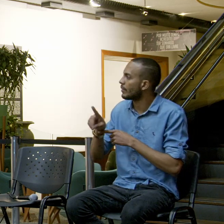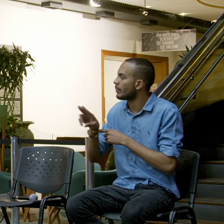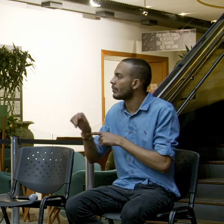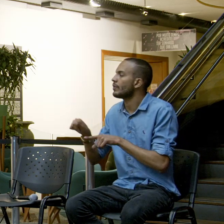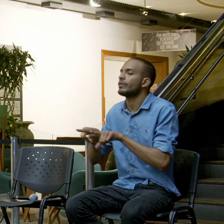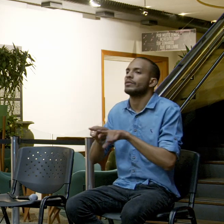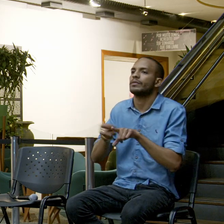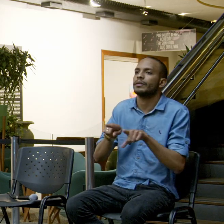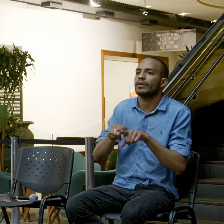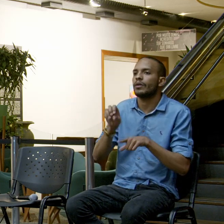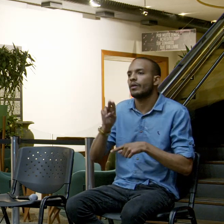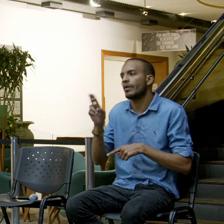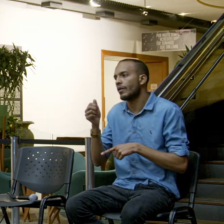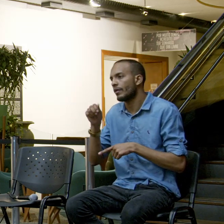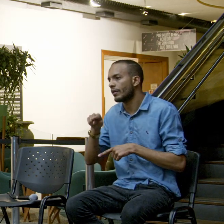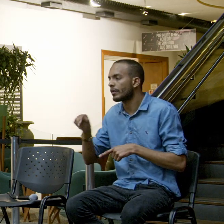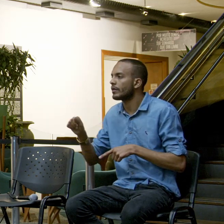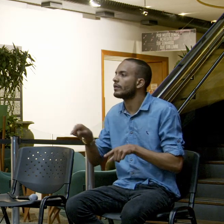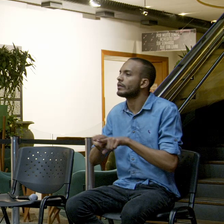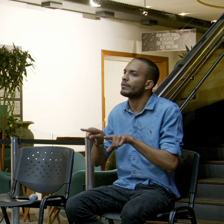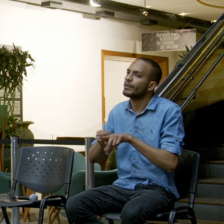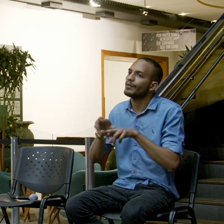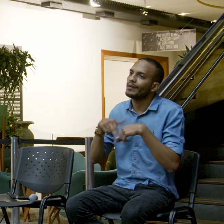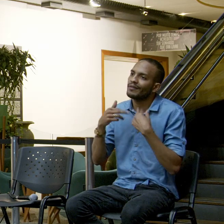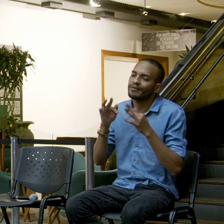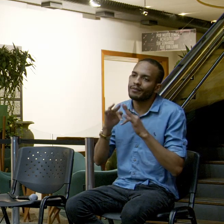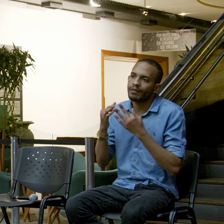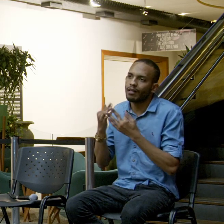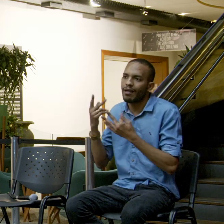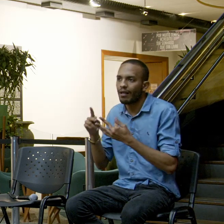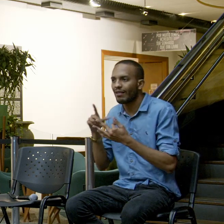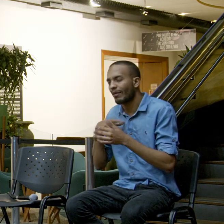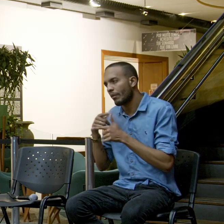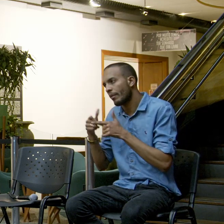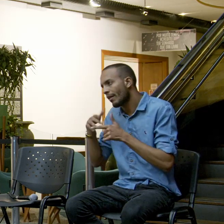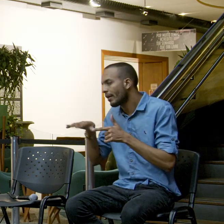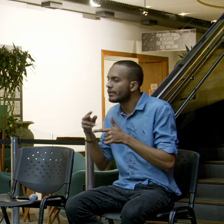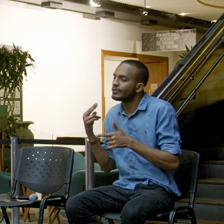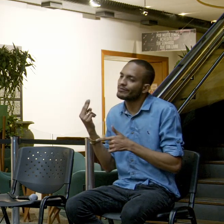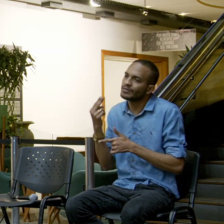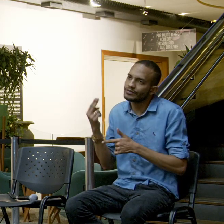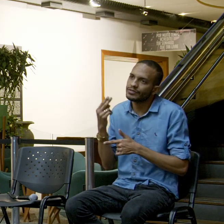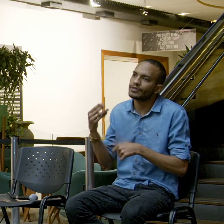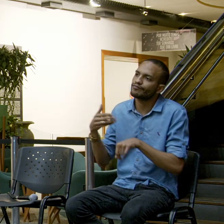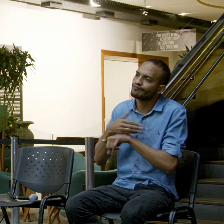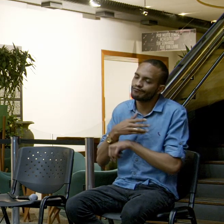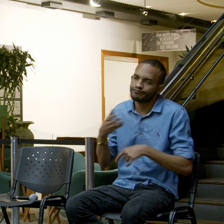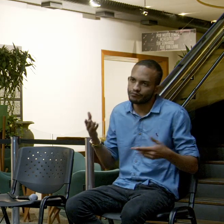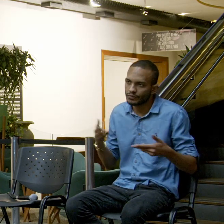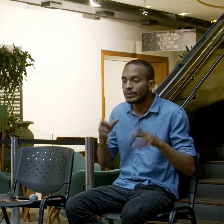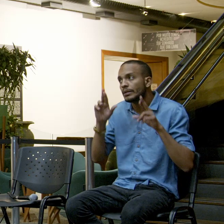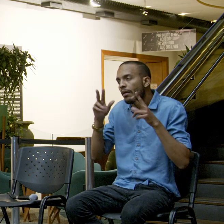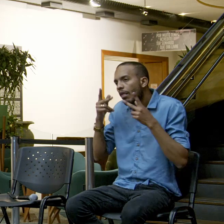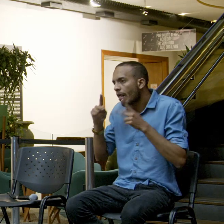Ohana de Cássia Santos, que, por questões familiares, não pôde estar conosco hoje, e a gente